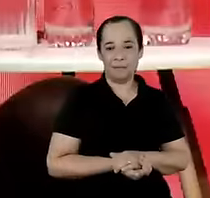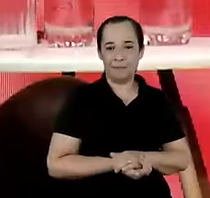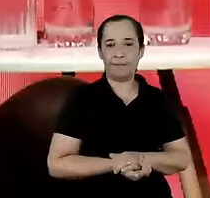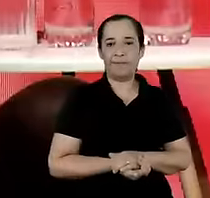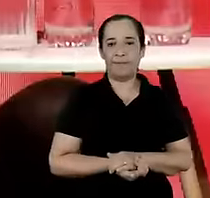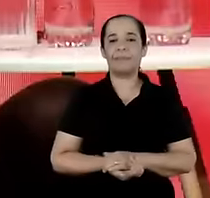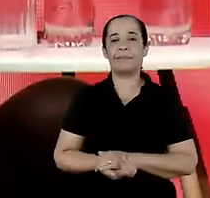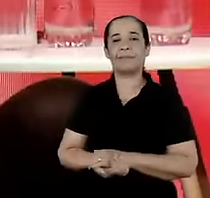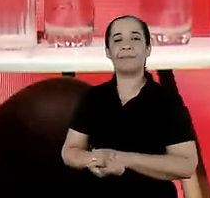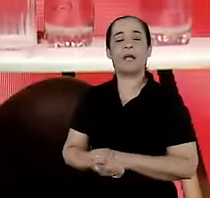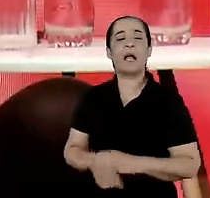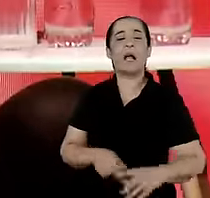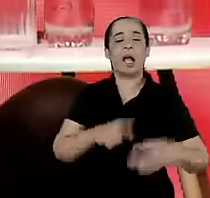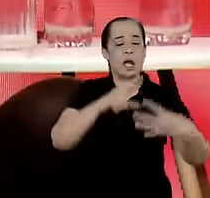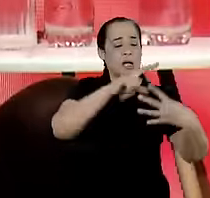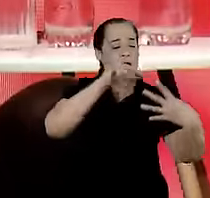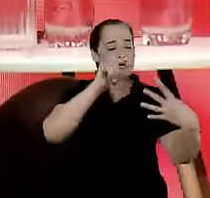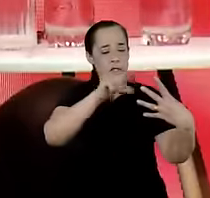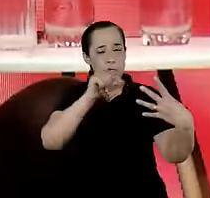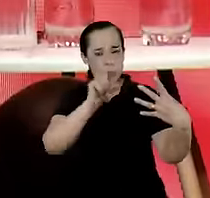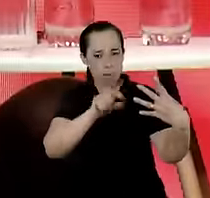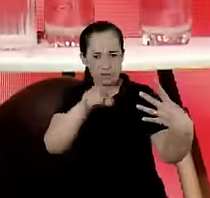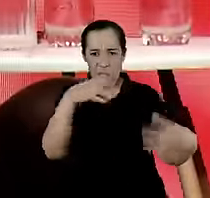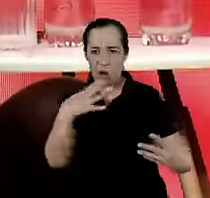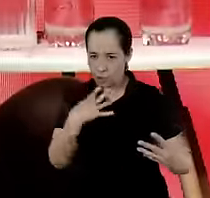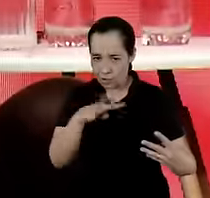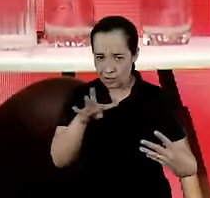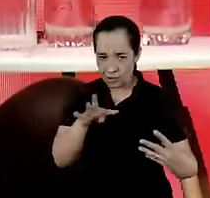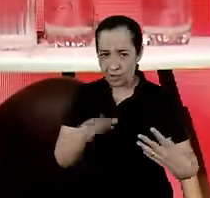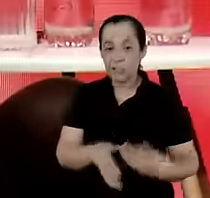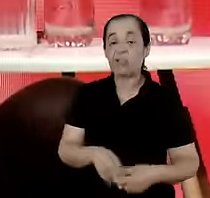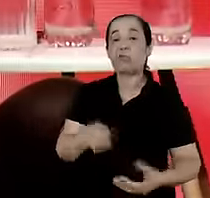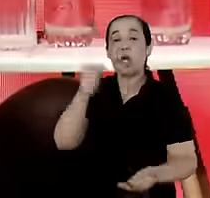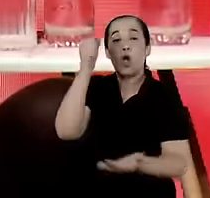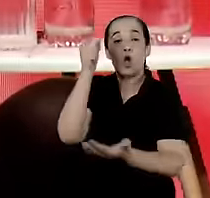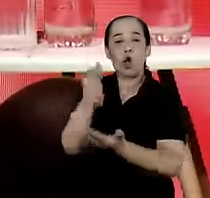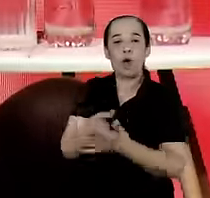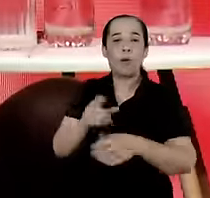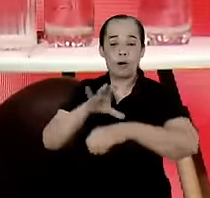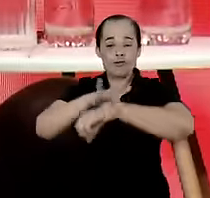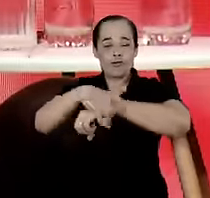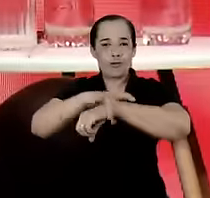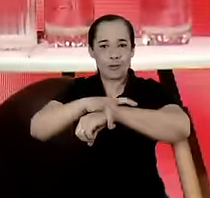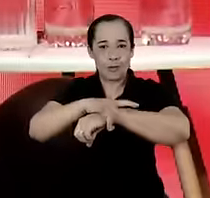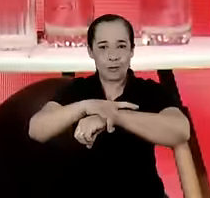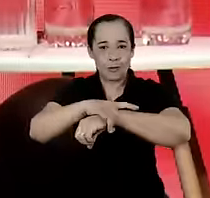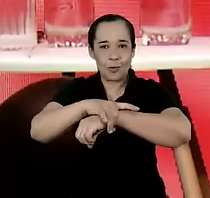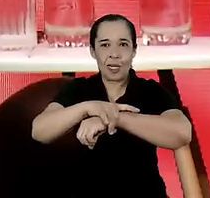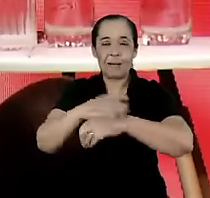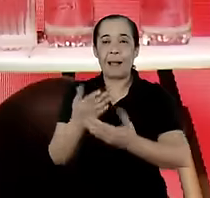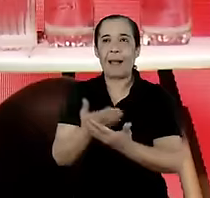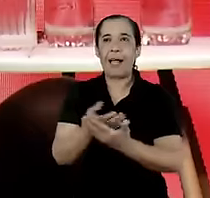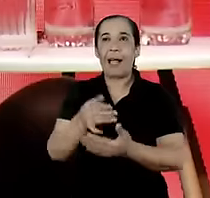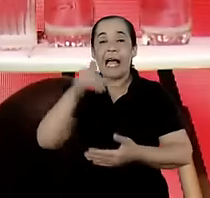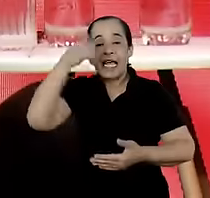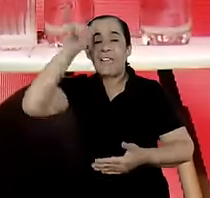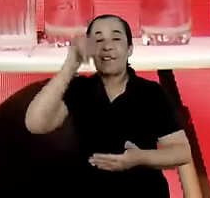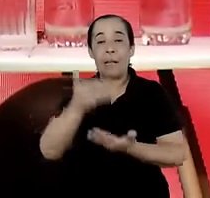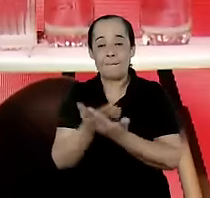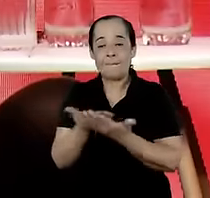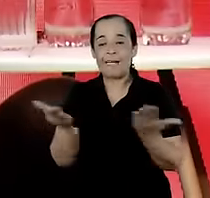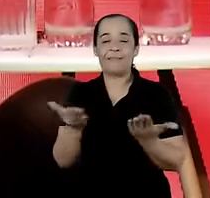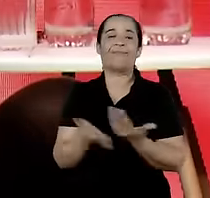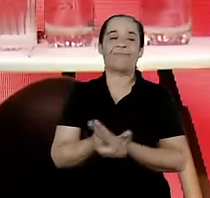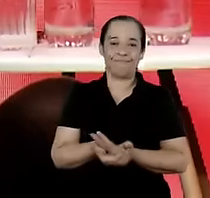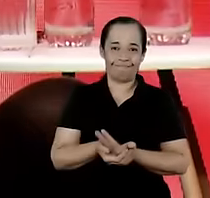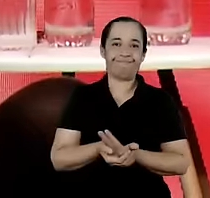mercado de opções que para quem não conhece você acaba comprando um seguro para ter uma perda limitada então normalmente a gente faz a maioria